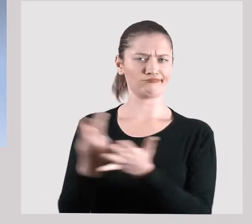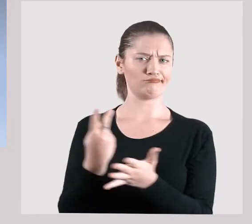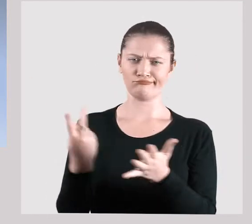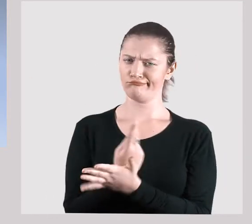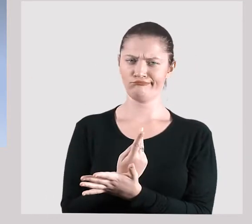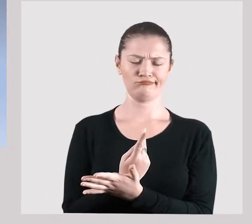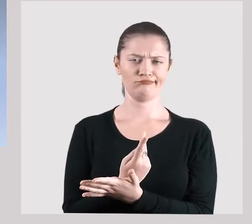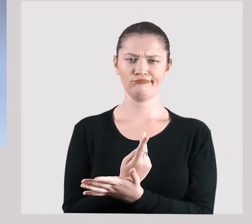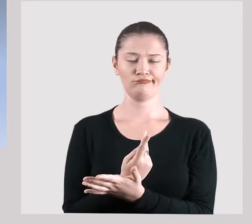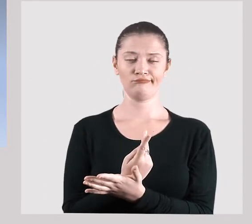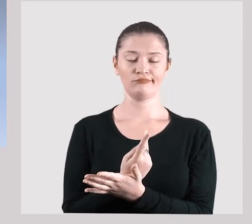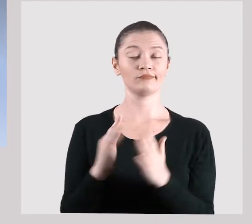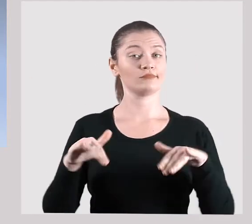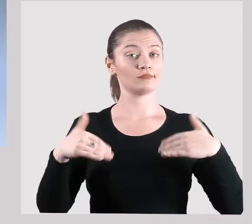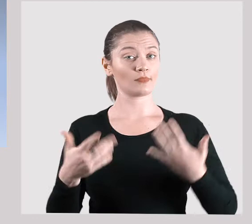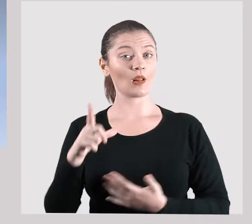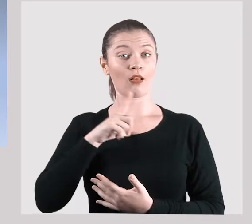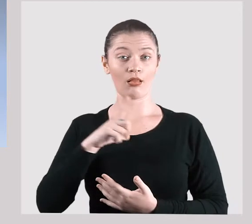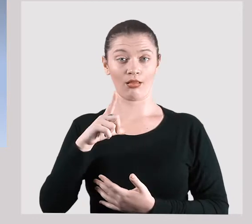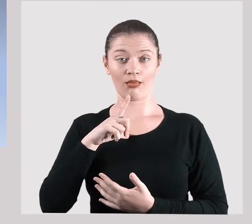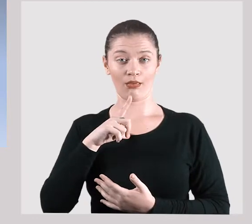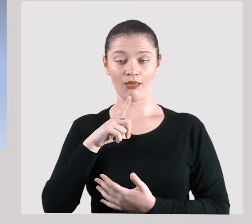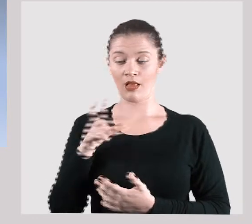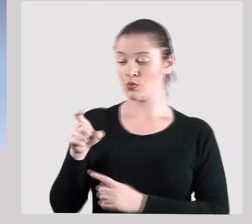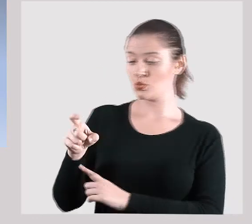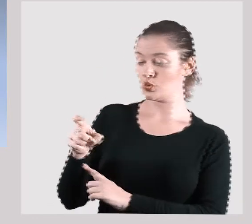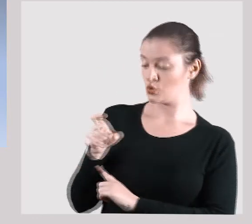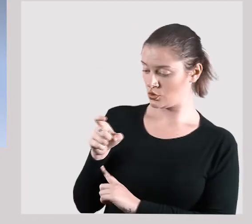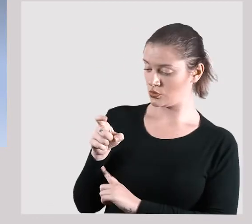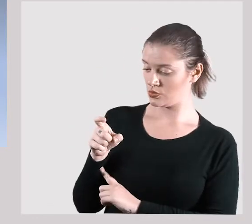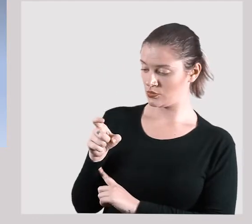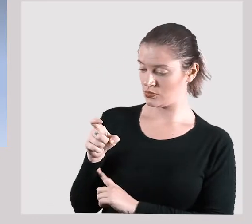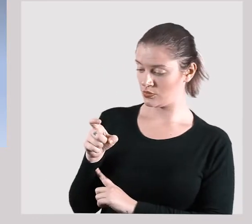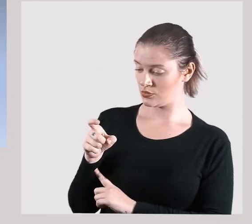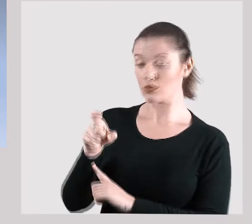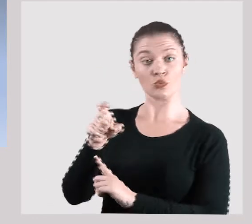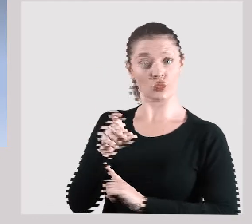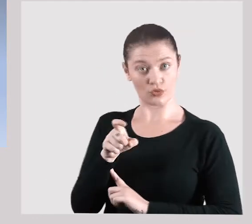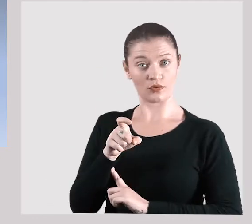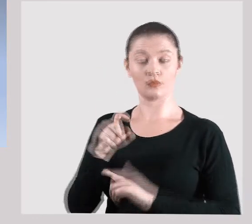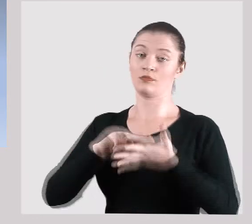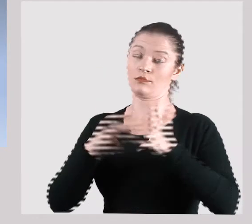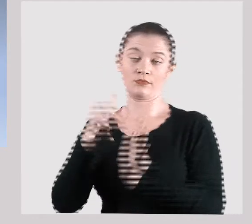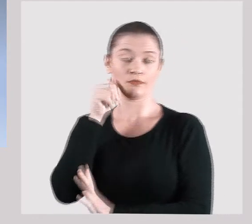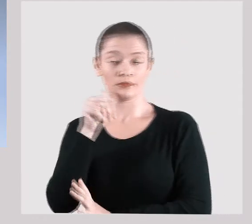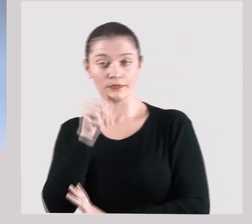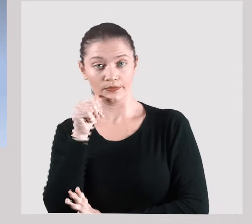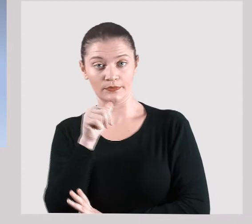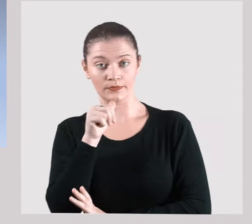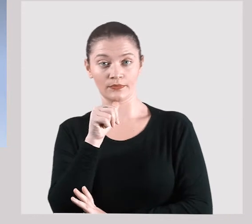Então, o cromossoma X e X que dá o indivíduo feminino